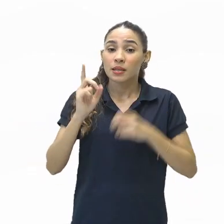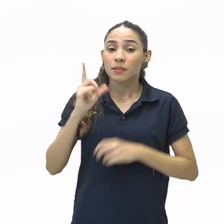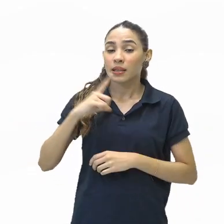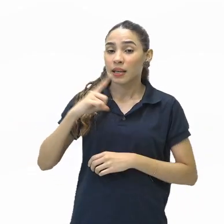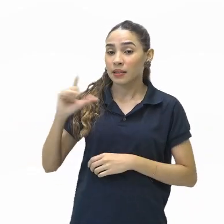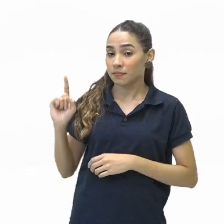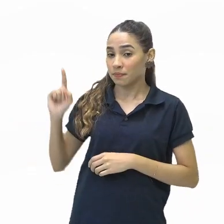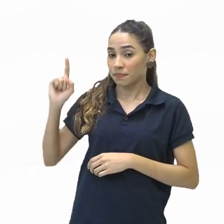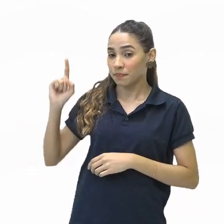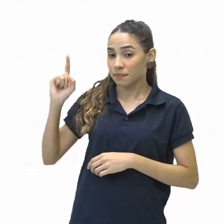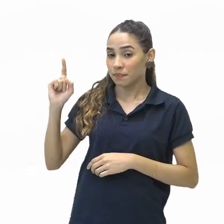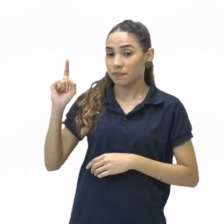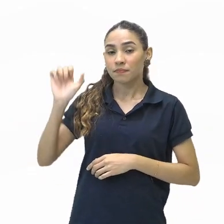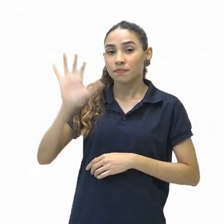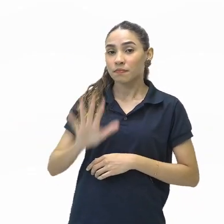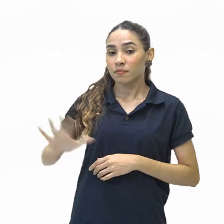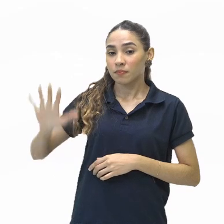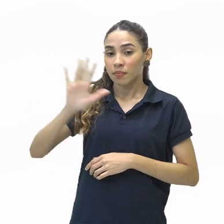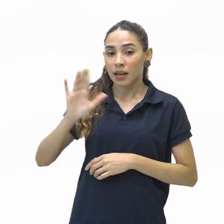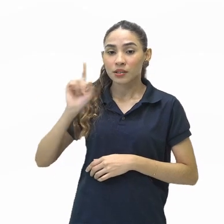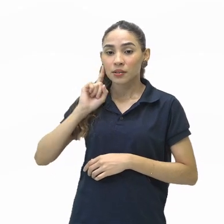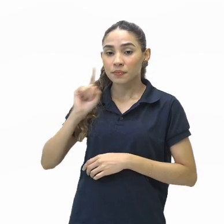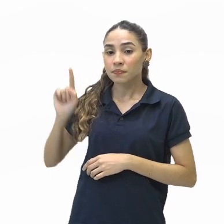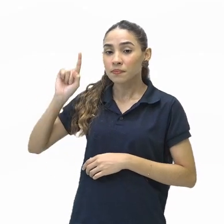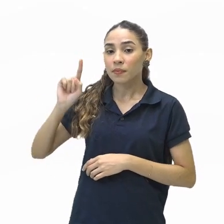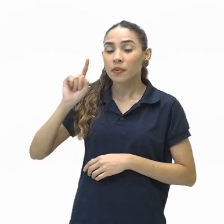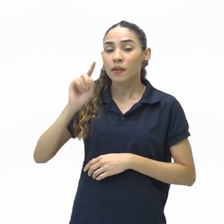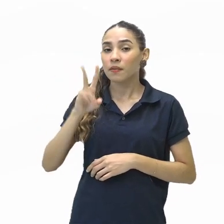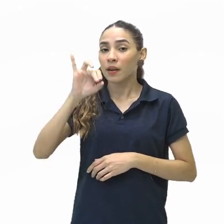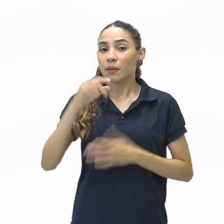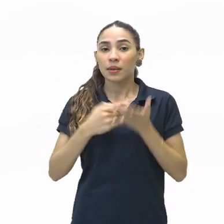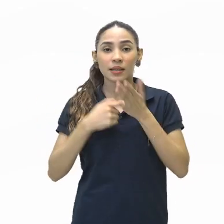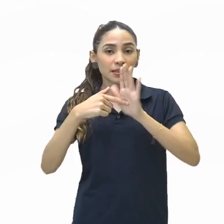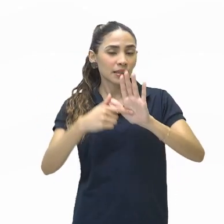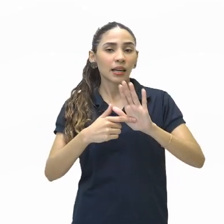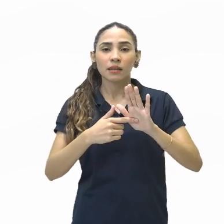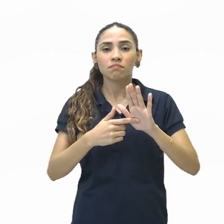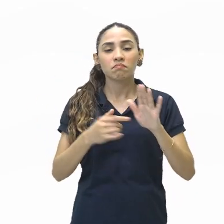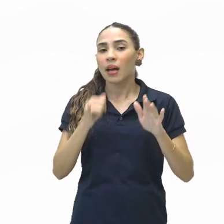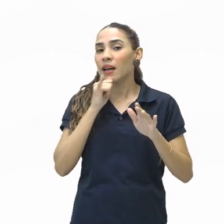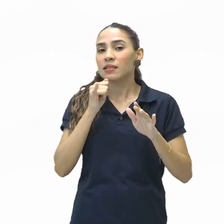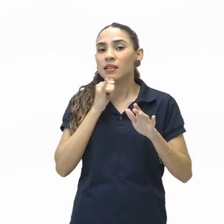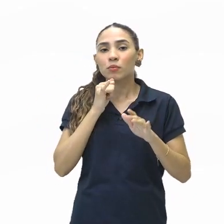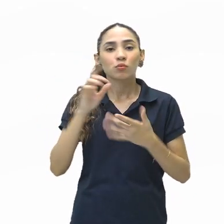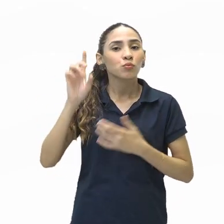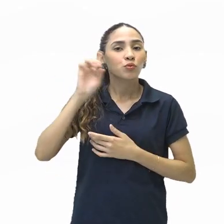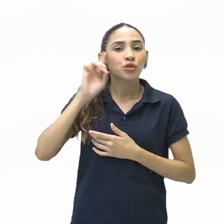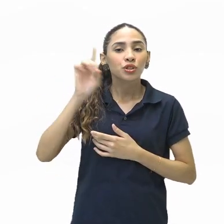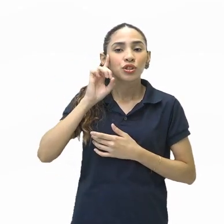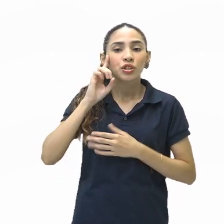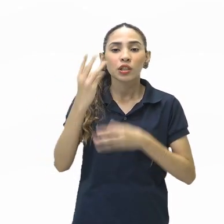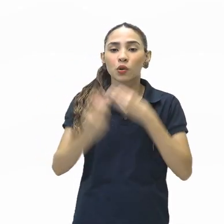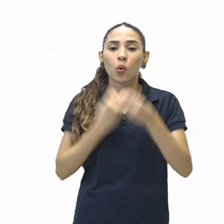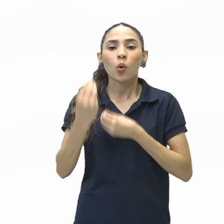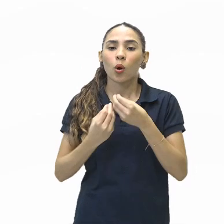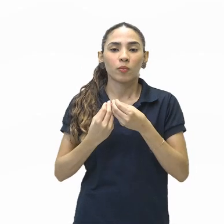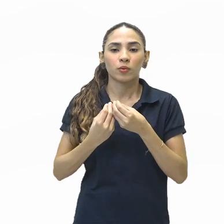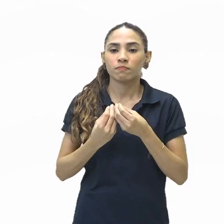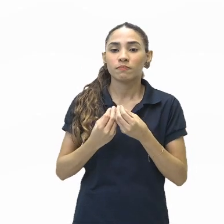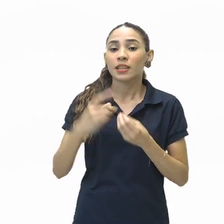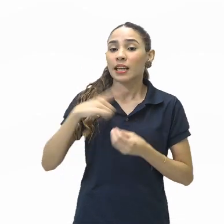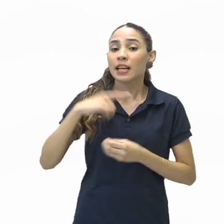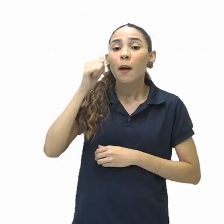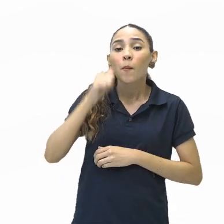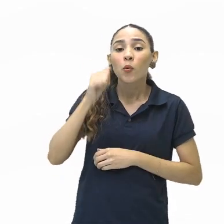aqui uma pintura do Debré, em que ele mostra uma cena doméstica durante o período colonial, em que nós temos aqui a